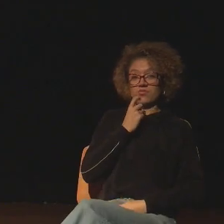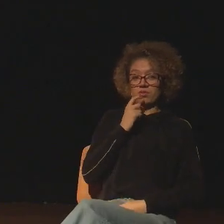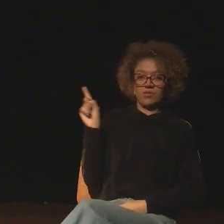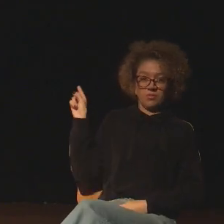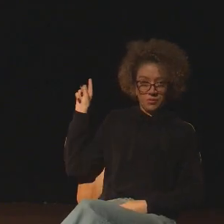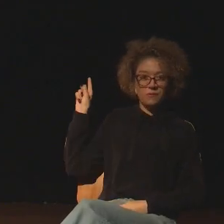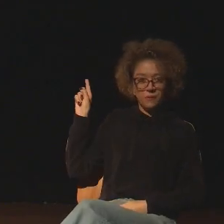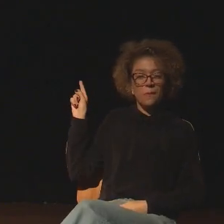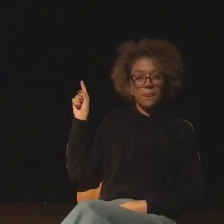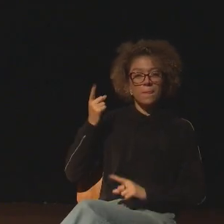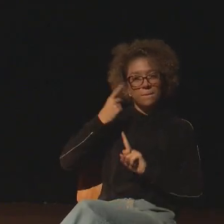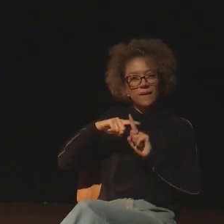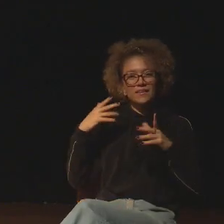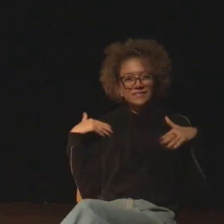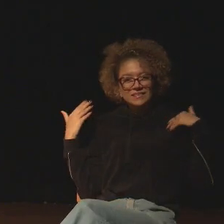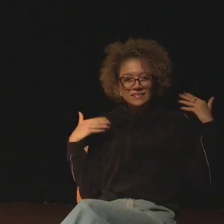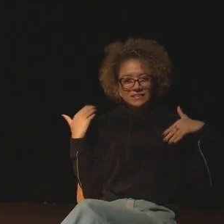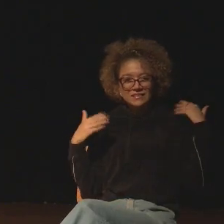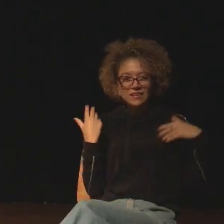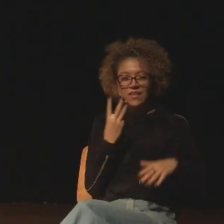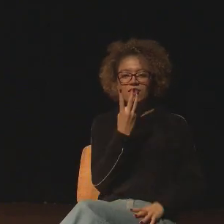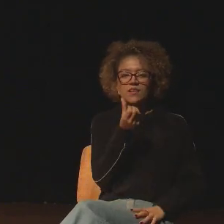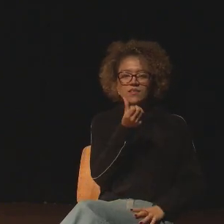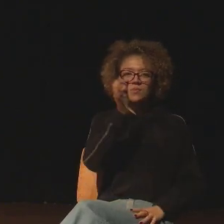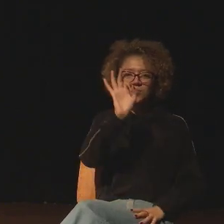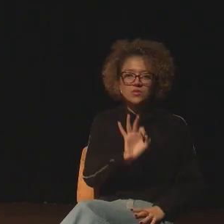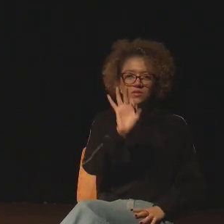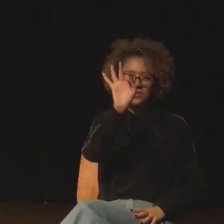espaço de estar e lazer, 36%.